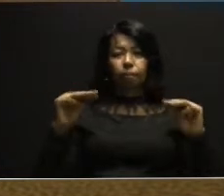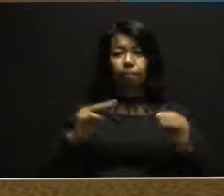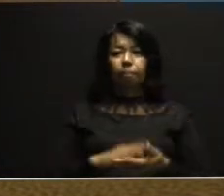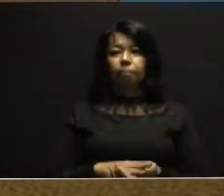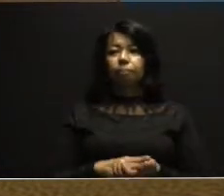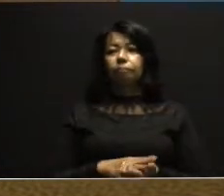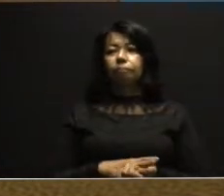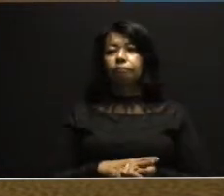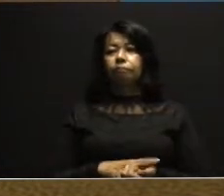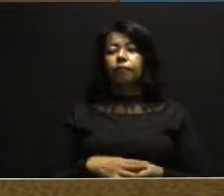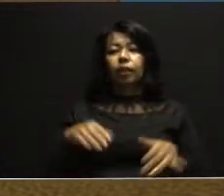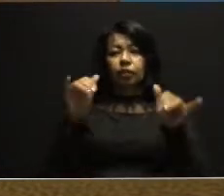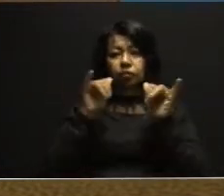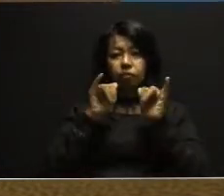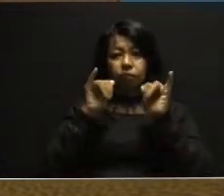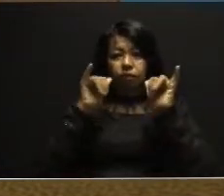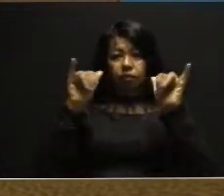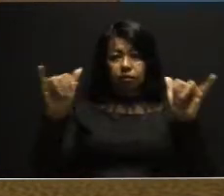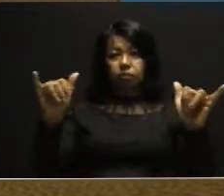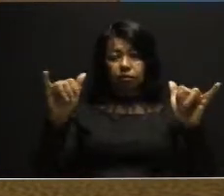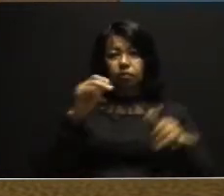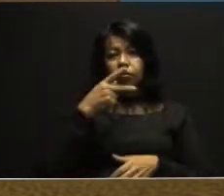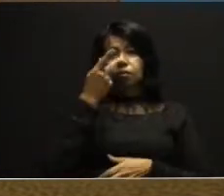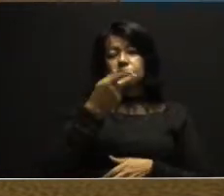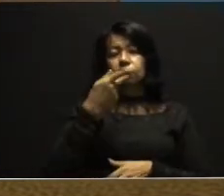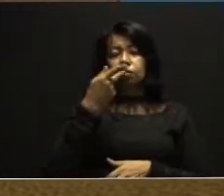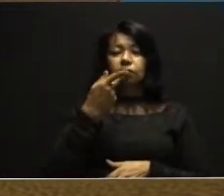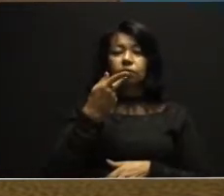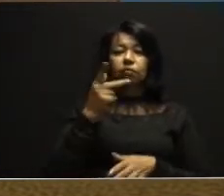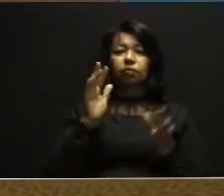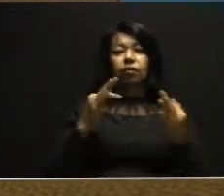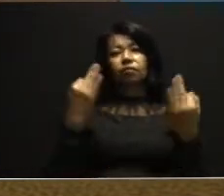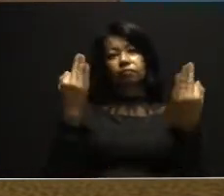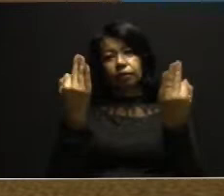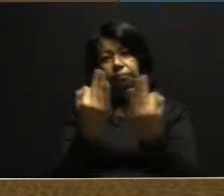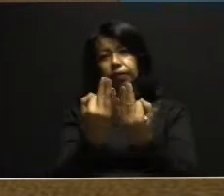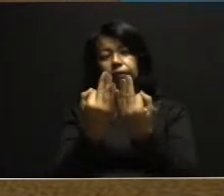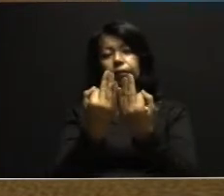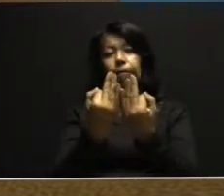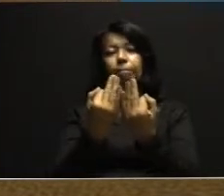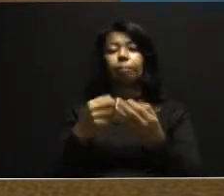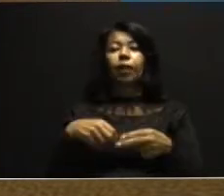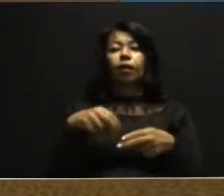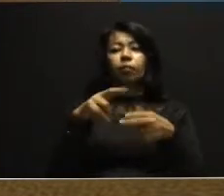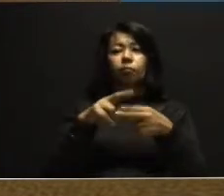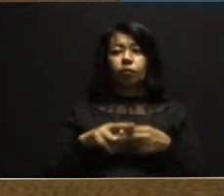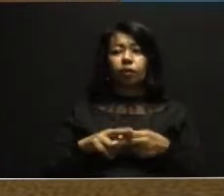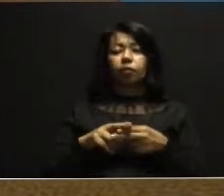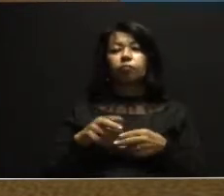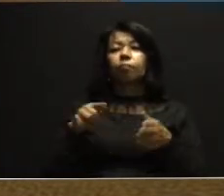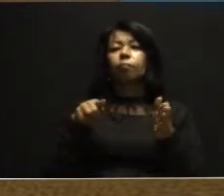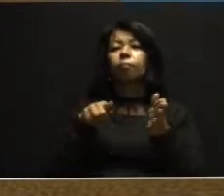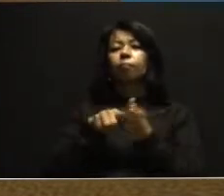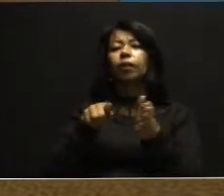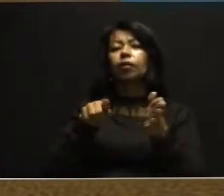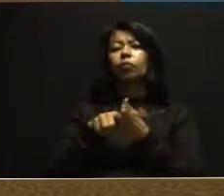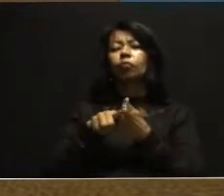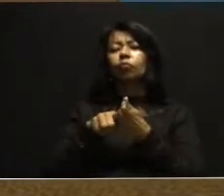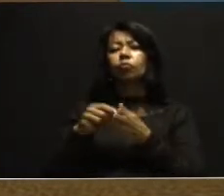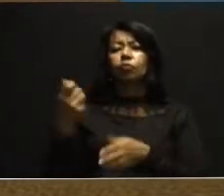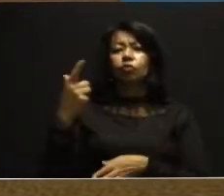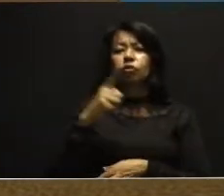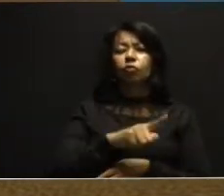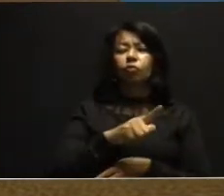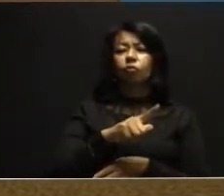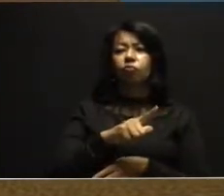Esses dados têm muito, então, a dizer sobre a família. Então, por isso, eu volto a fazer a pergunta, estaria a família como